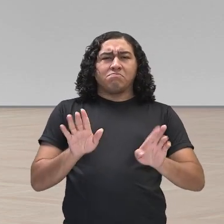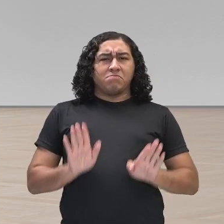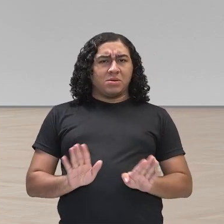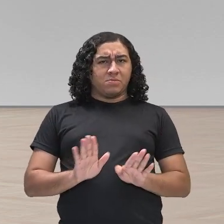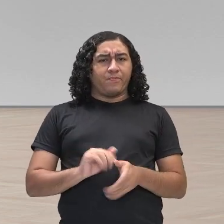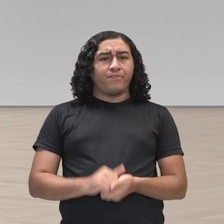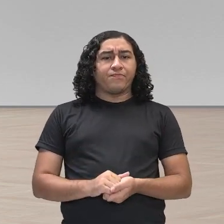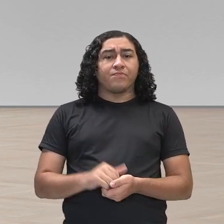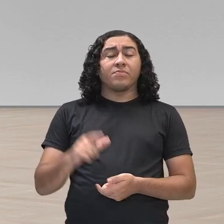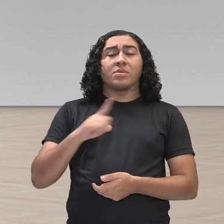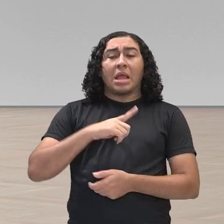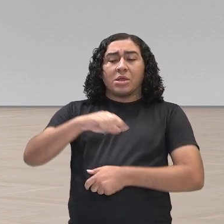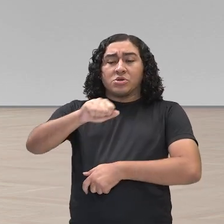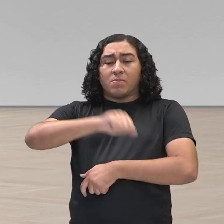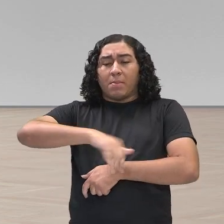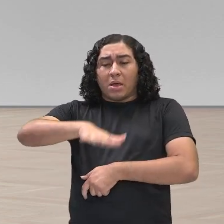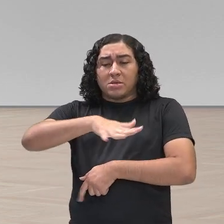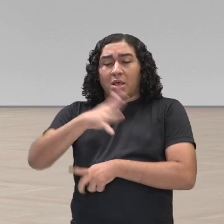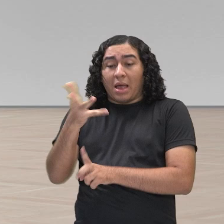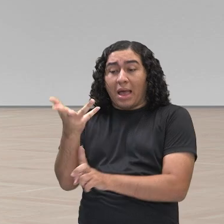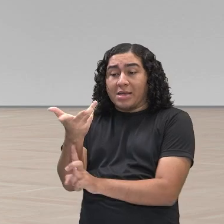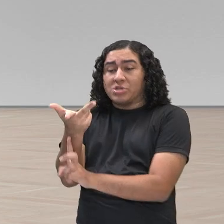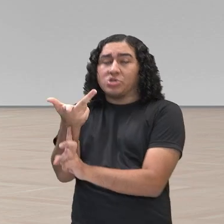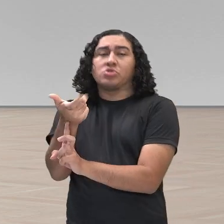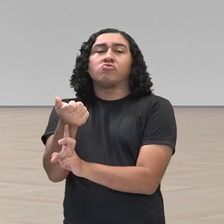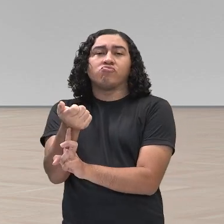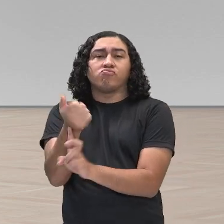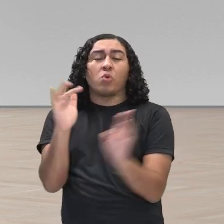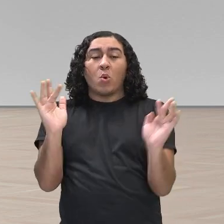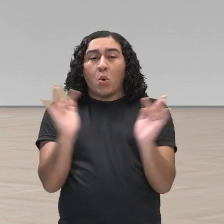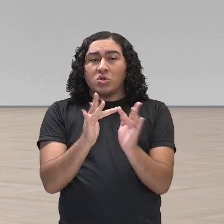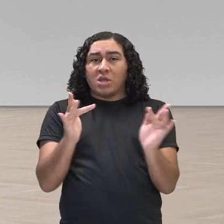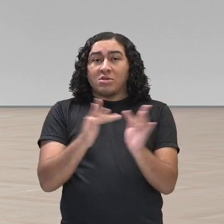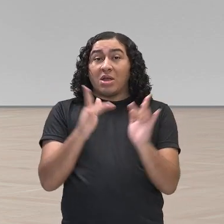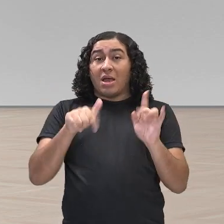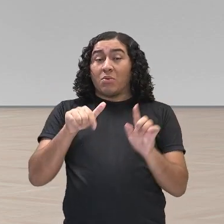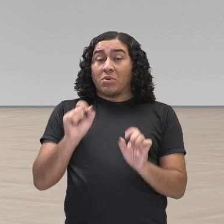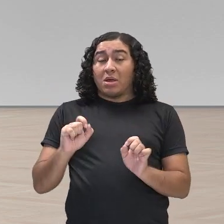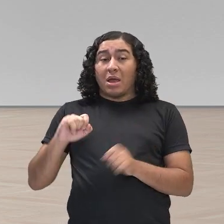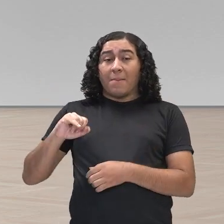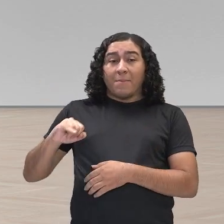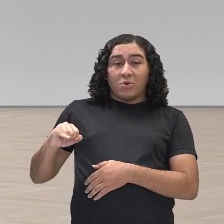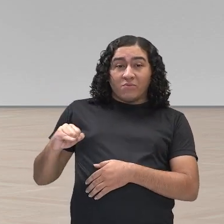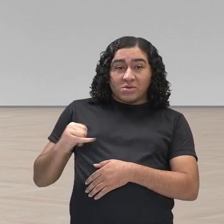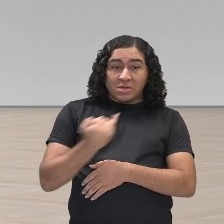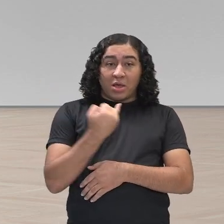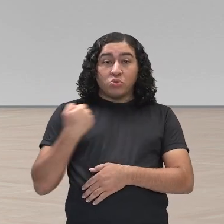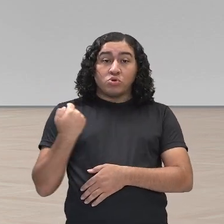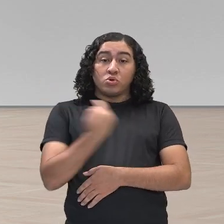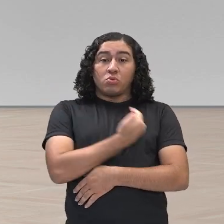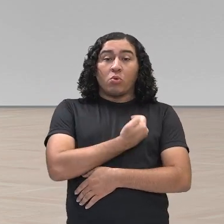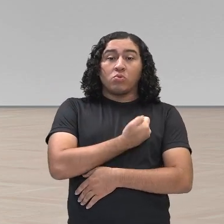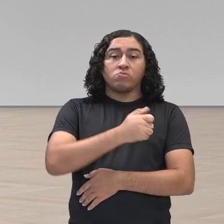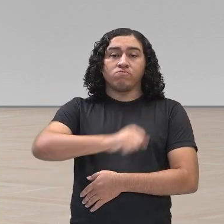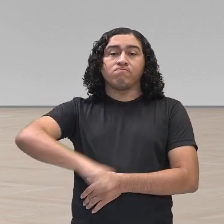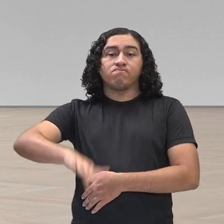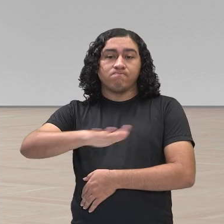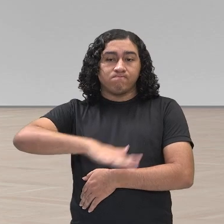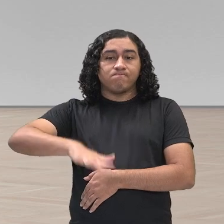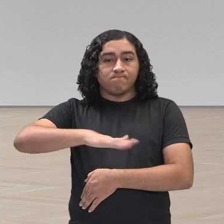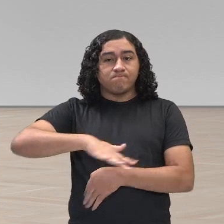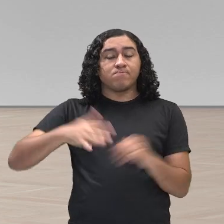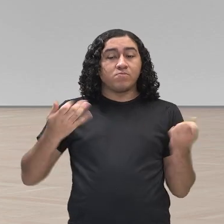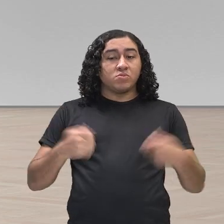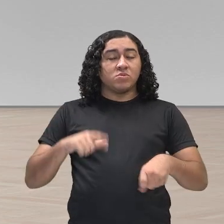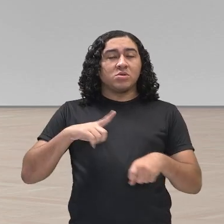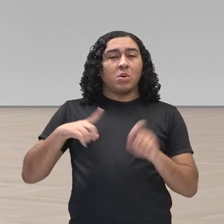dessa ocupação artística, estamos falando de aproveitar o nosso espaço para trazer o